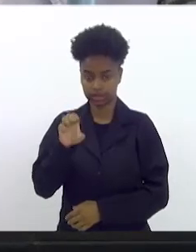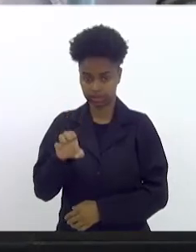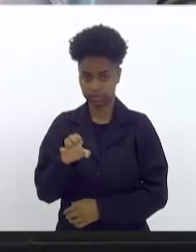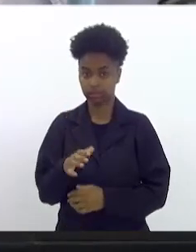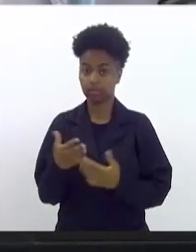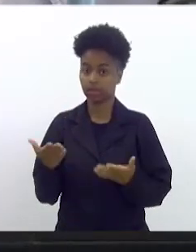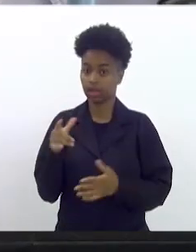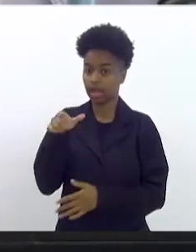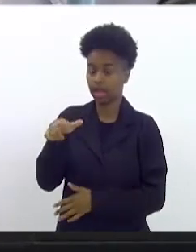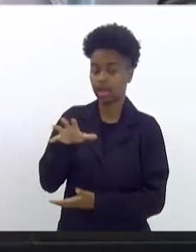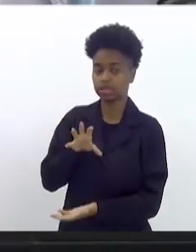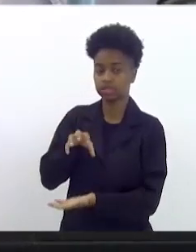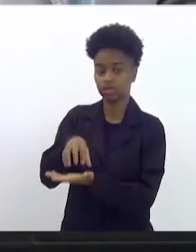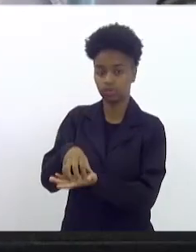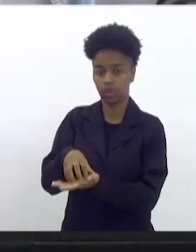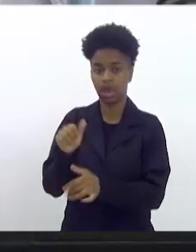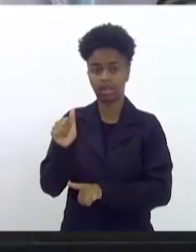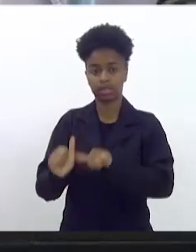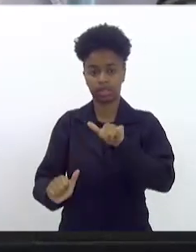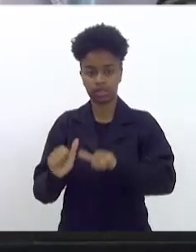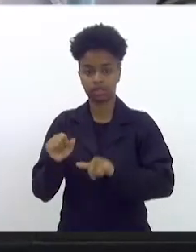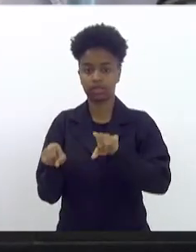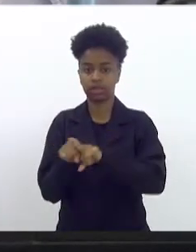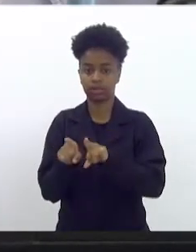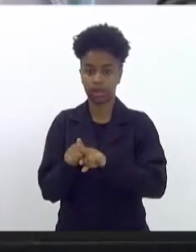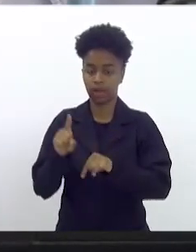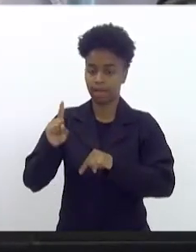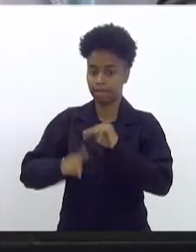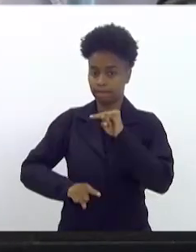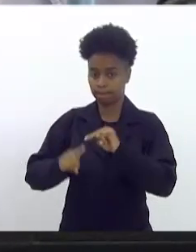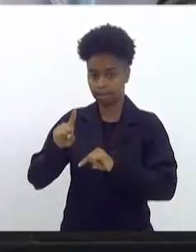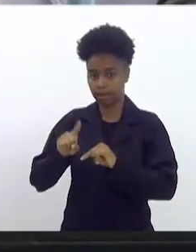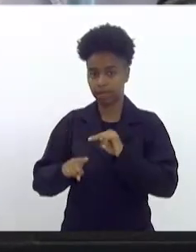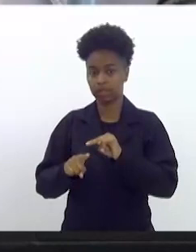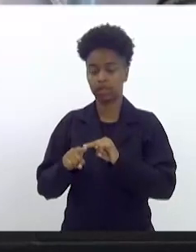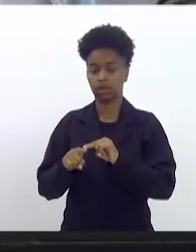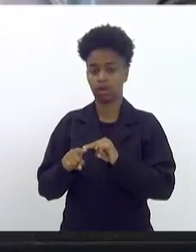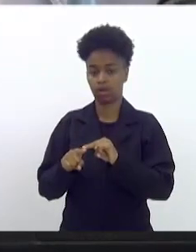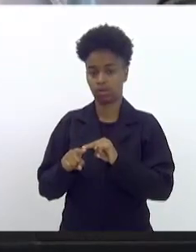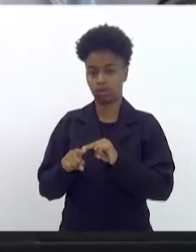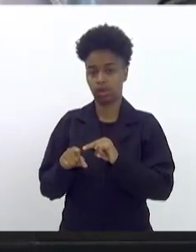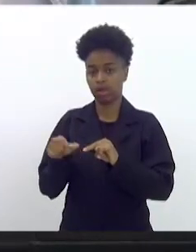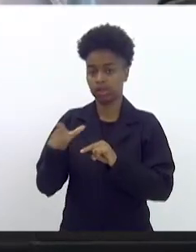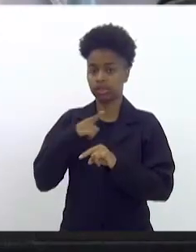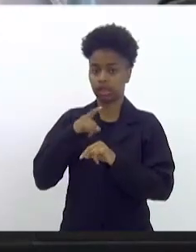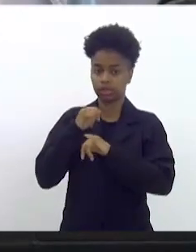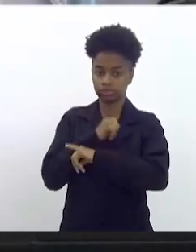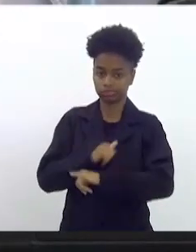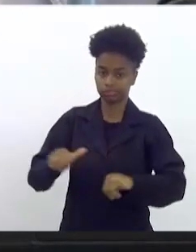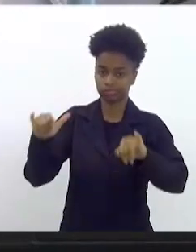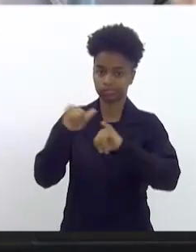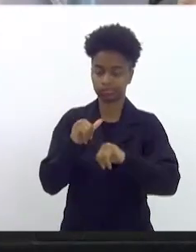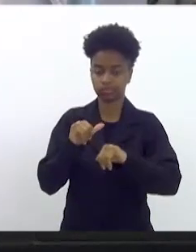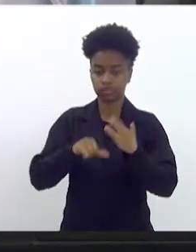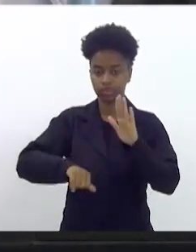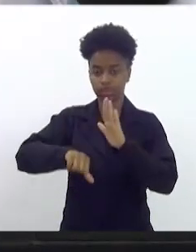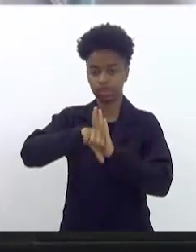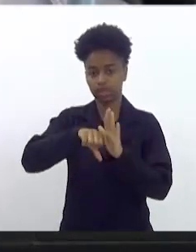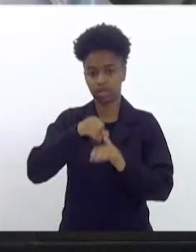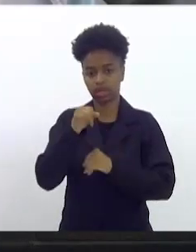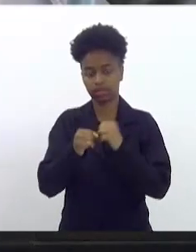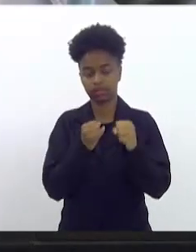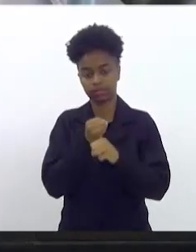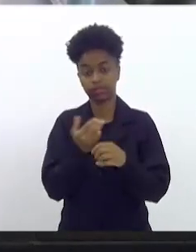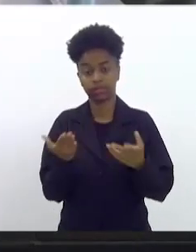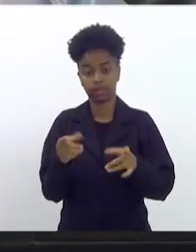que faz também uma análise técnica do material para o qual houve a divulgação do crime cibernético. E o Ministério